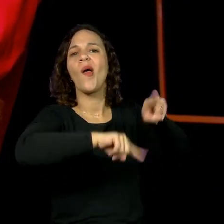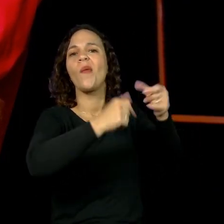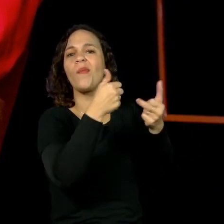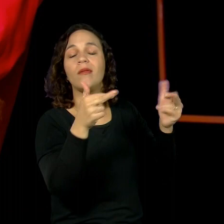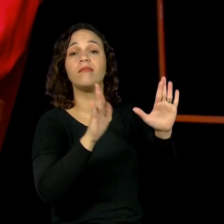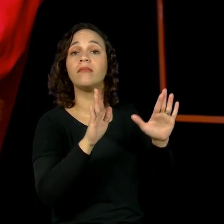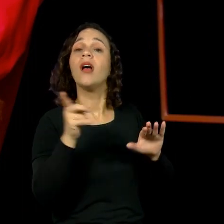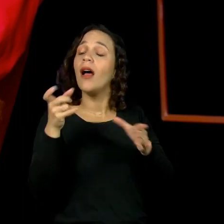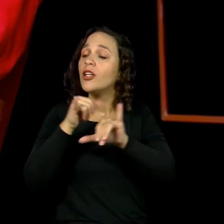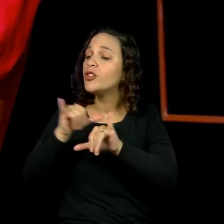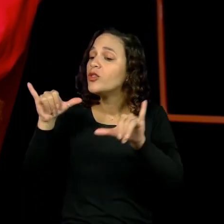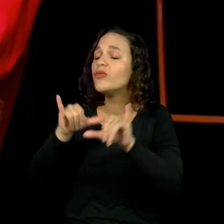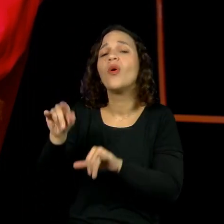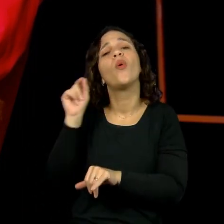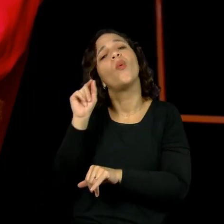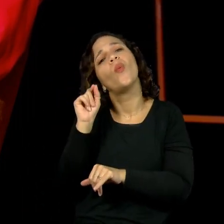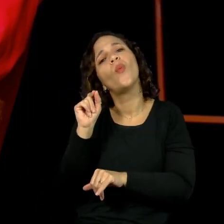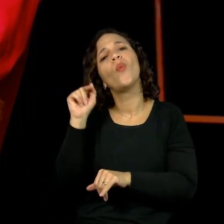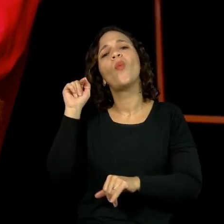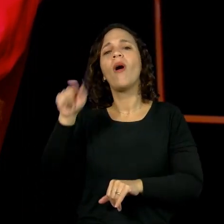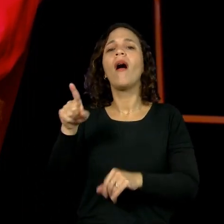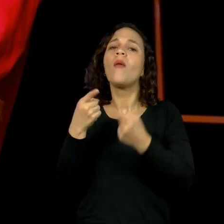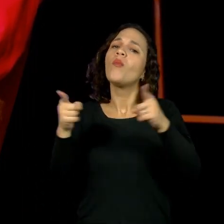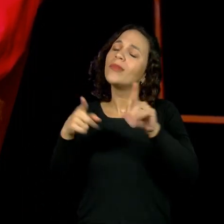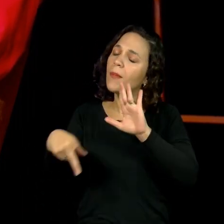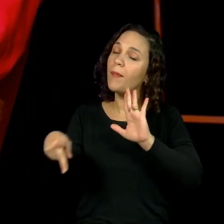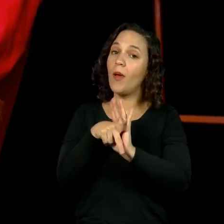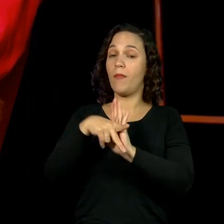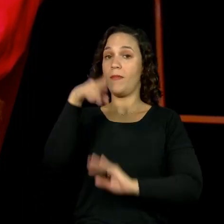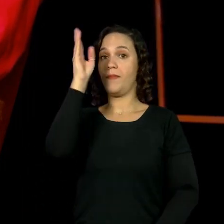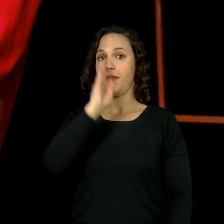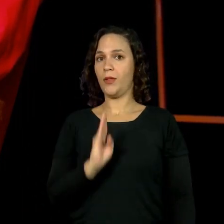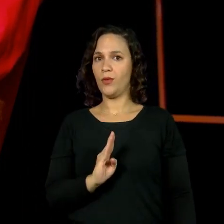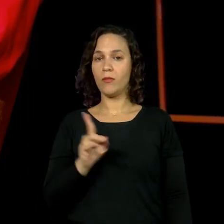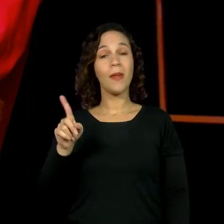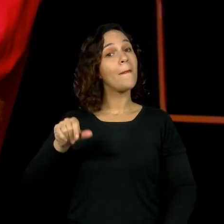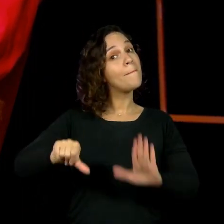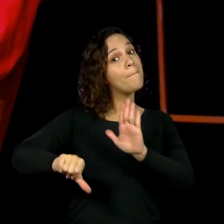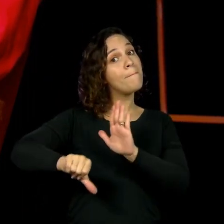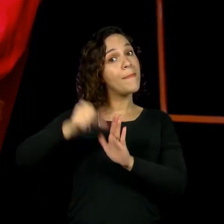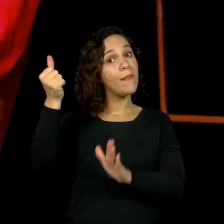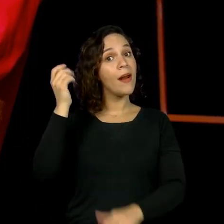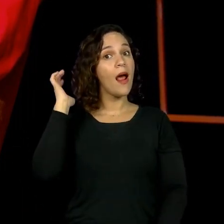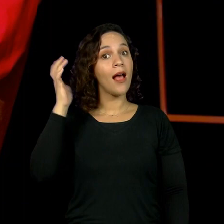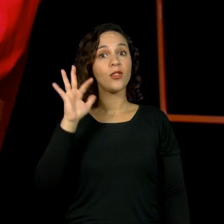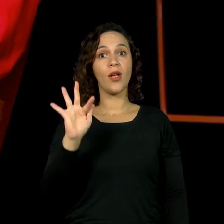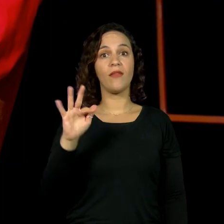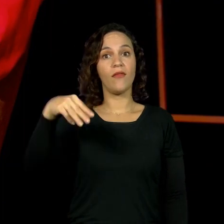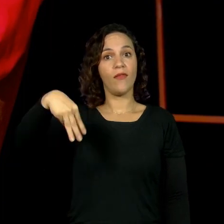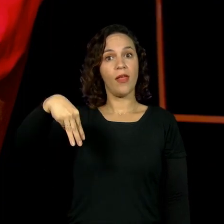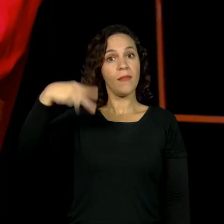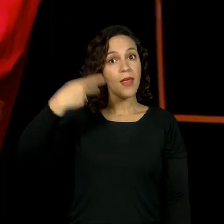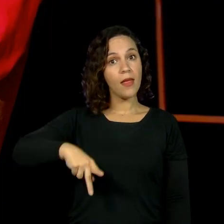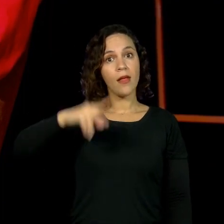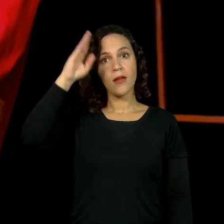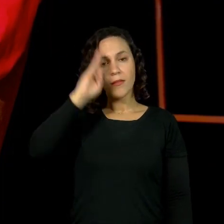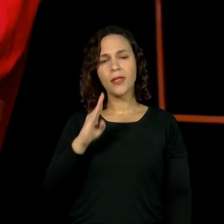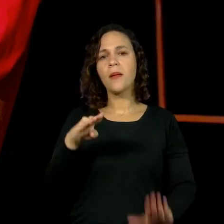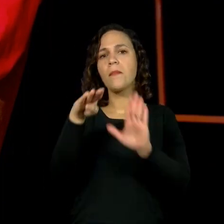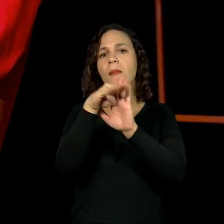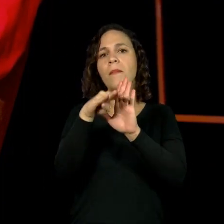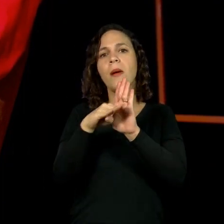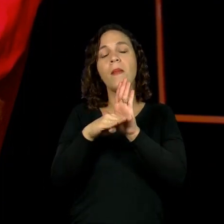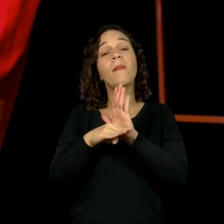era Brasil, que era uma rádio tocando o som brasileiro. E a primeira rádio FM do Brasil a ter uma